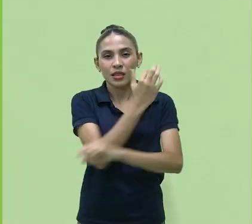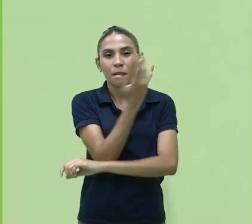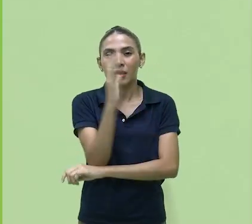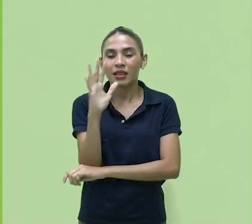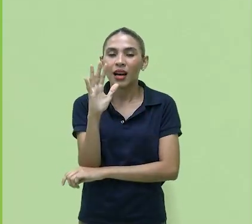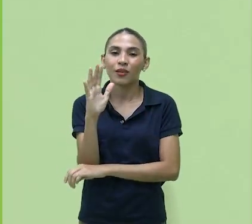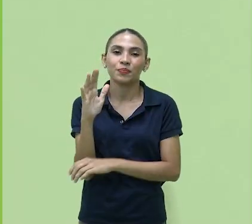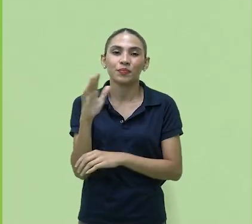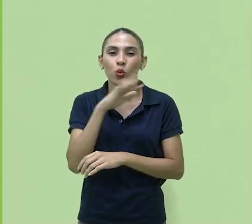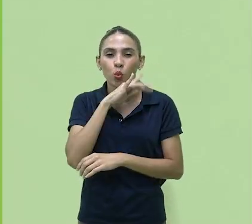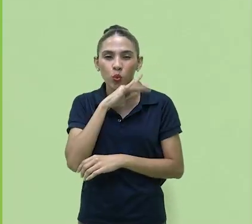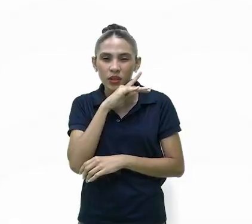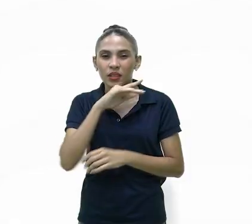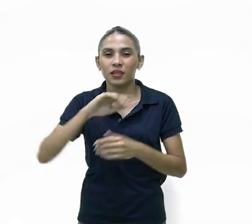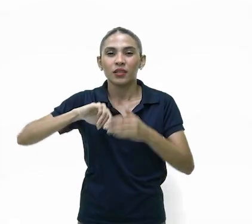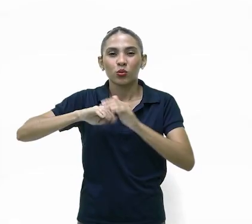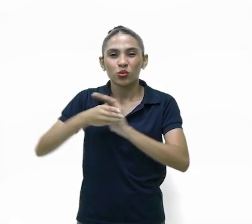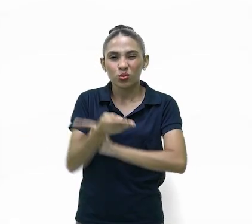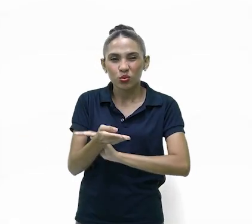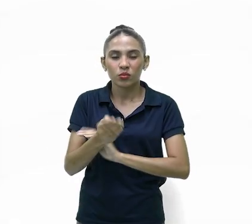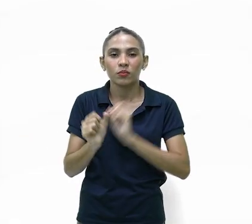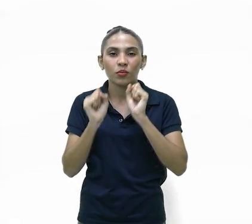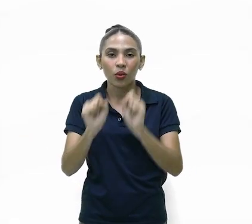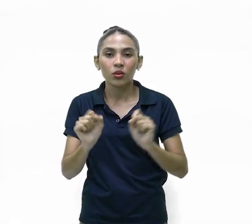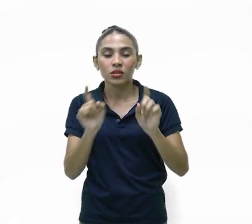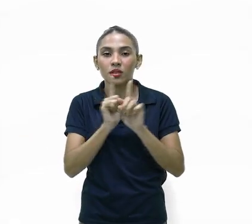hábito que pode ser